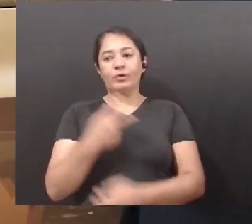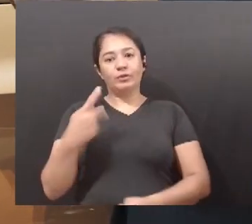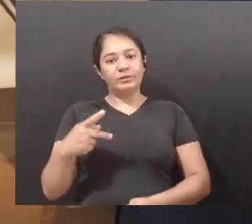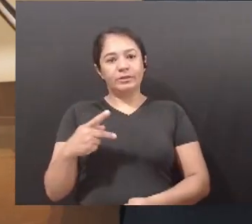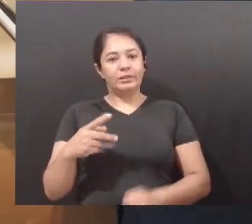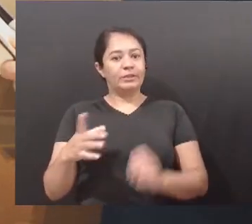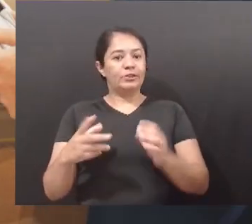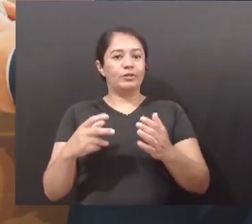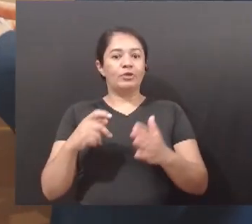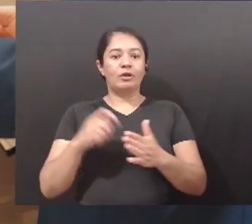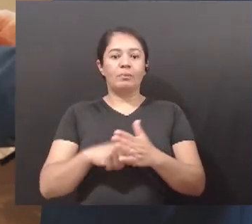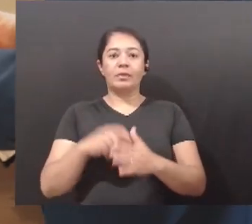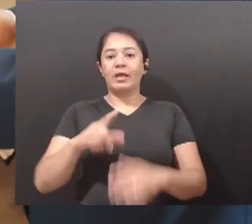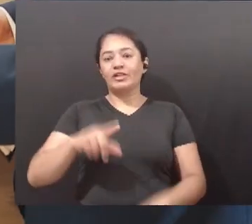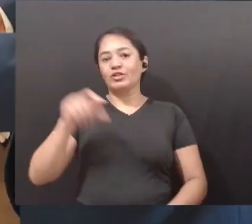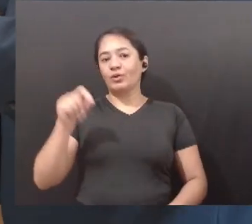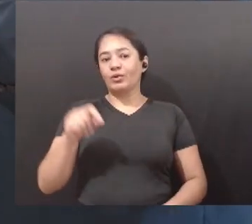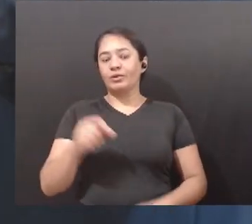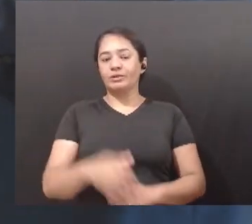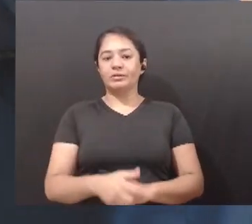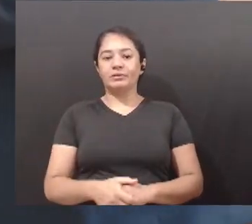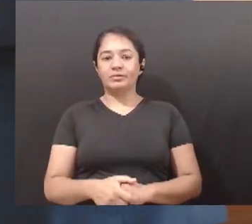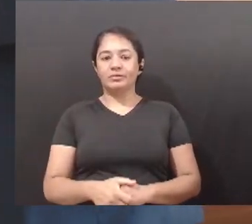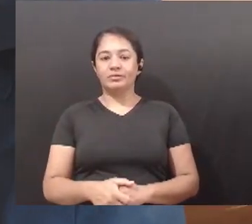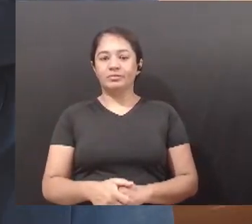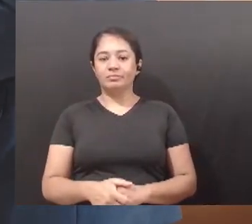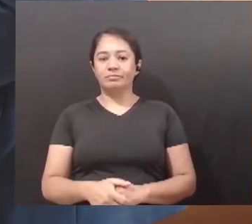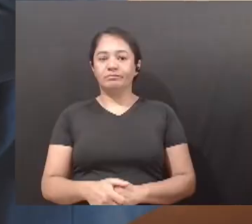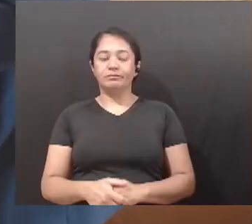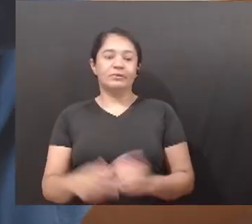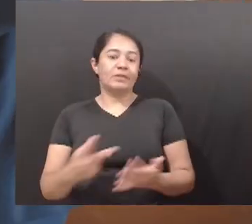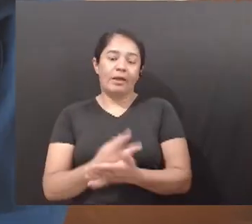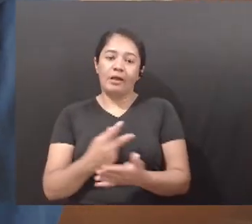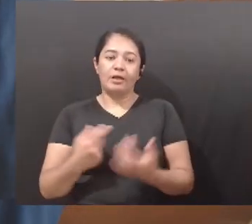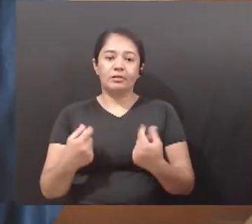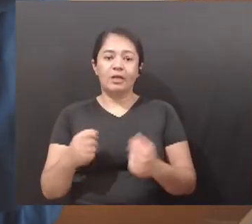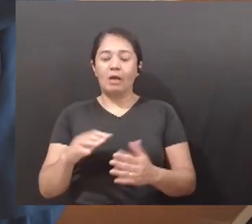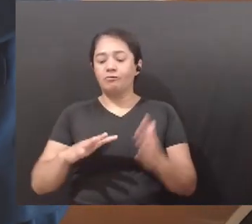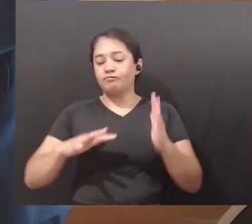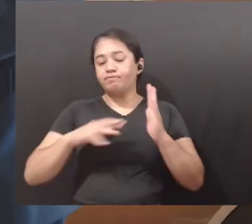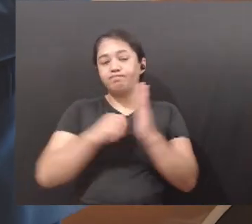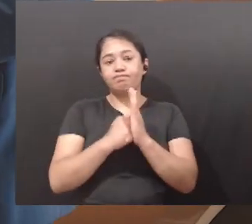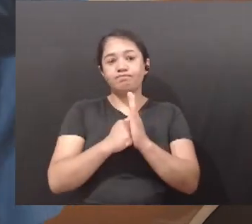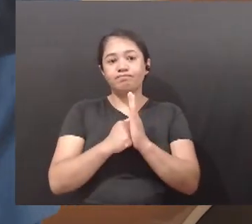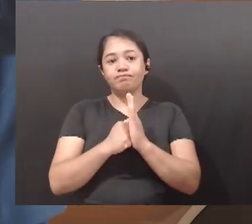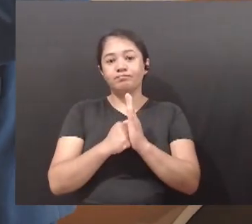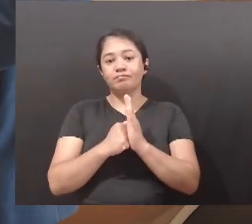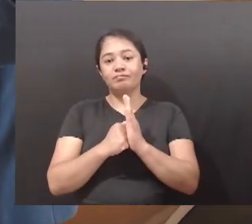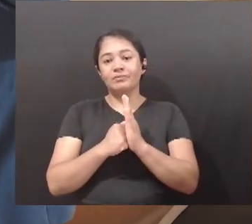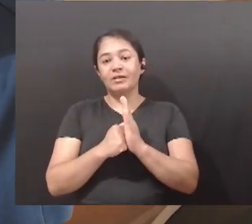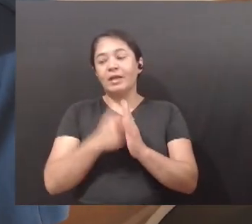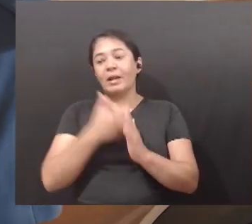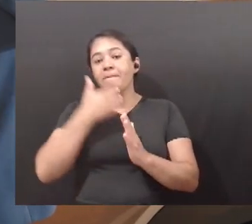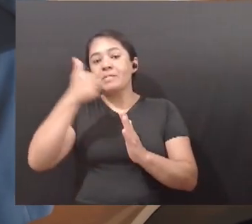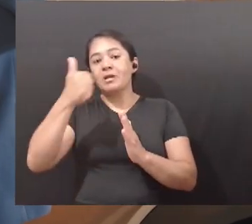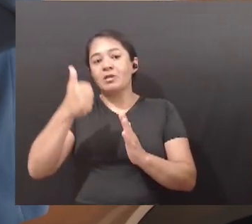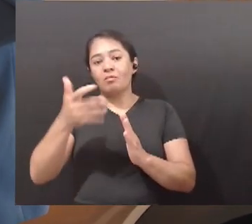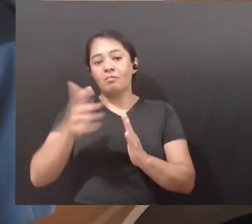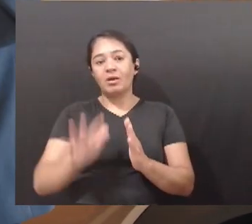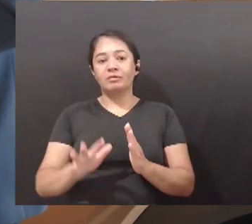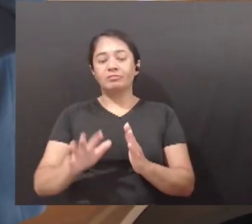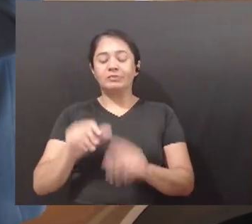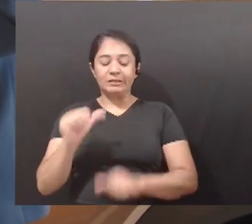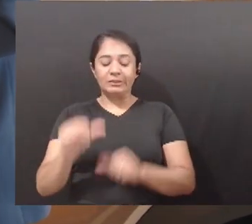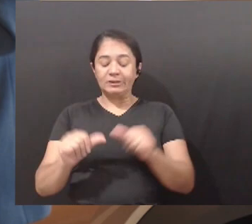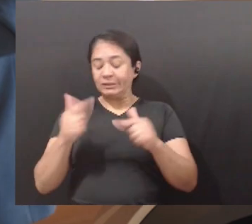Quando a pessoa aluga o carro, ele não contratou um seguro, teve um acidente, e aí aquela coisa que era para ser mais barato para ele se tornou um problema muito